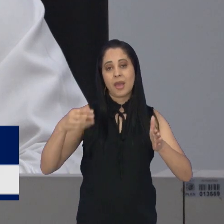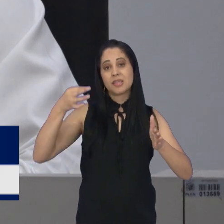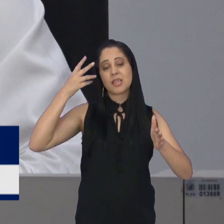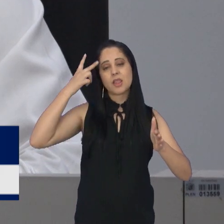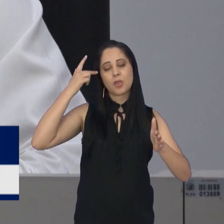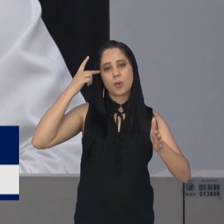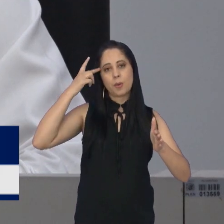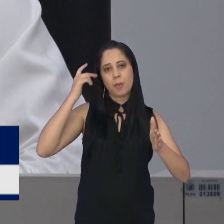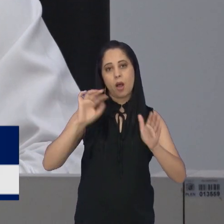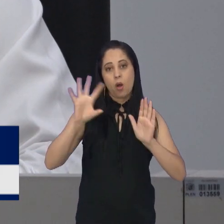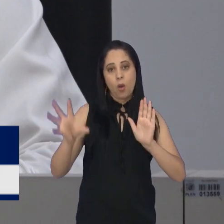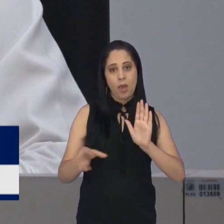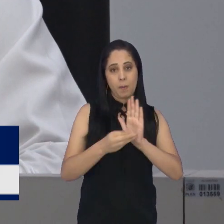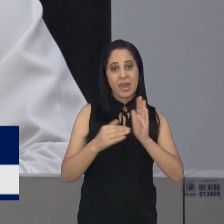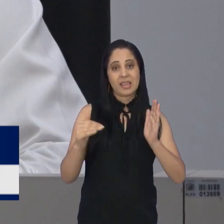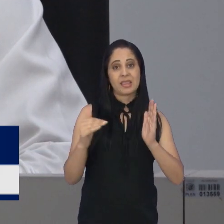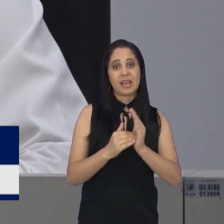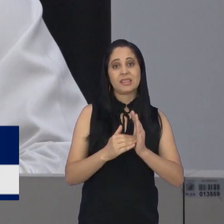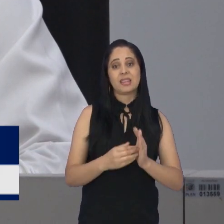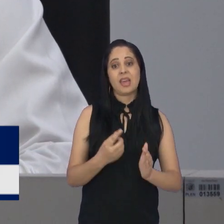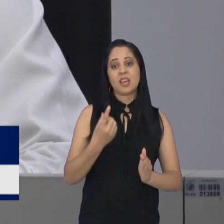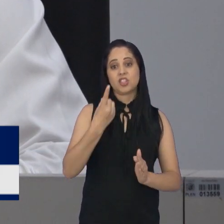prazo para emendas,